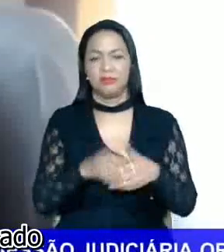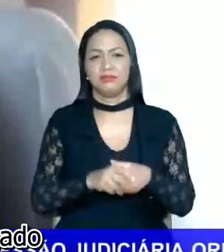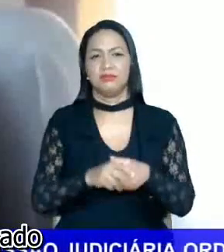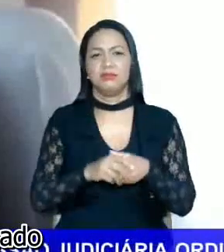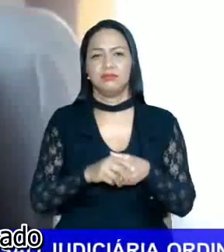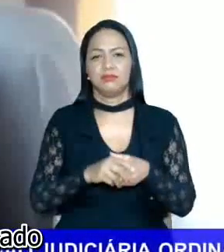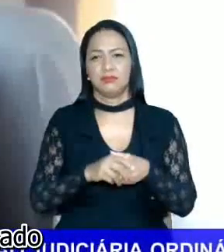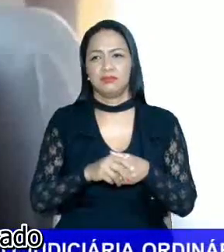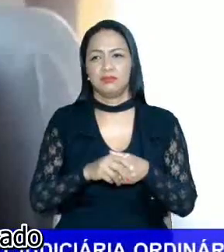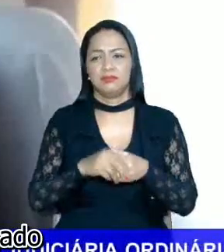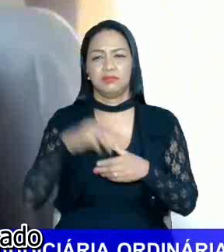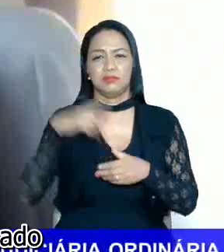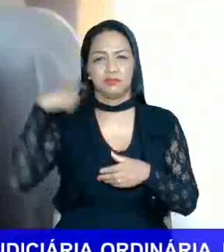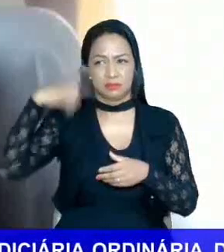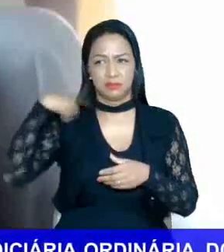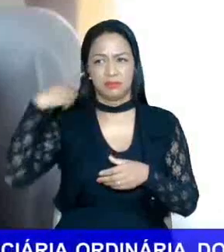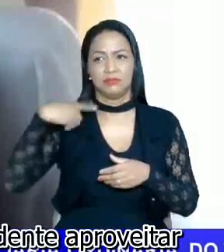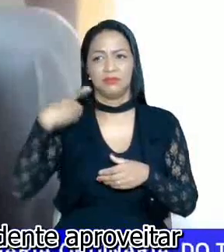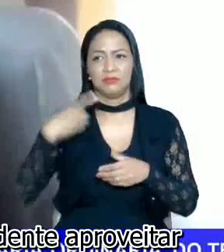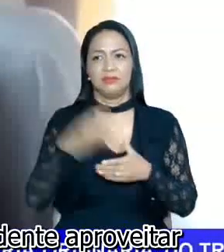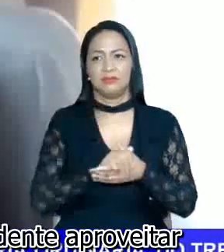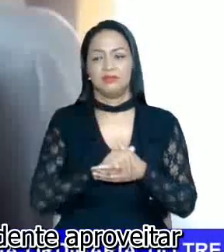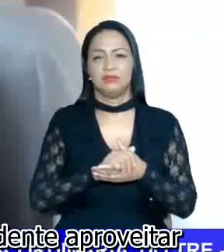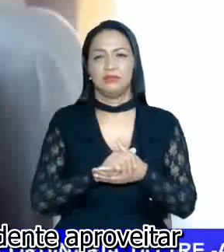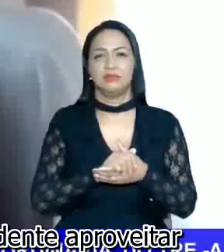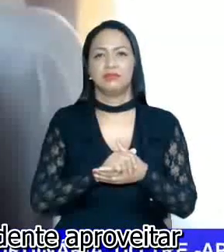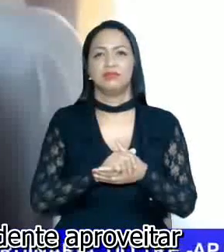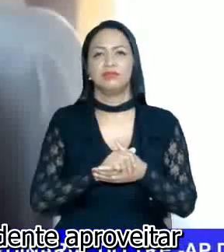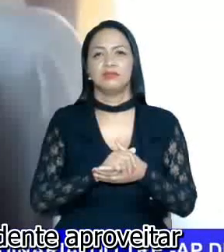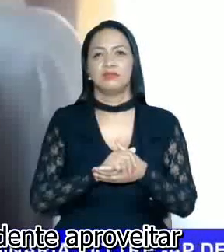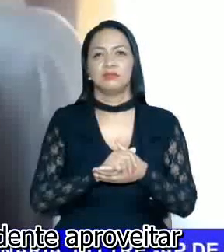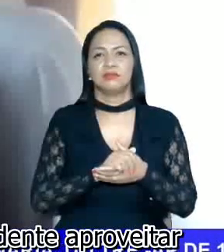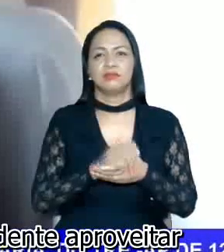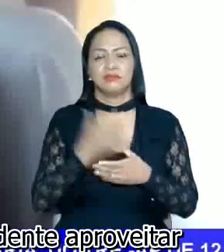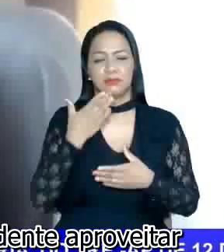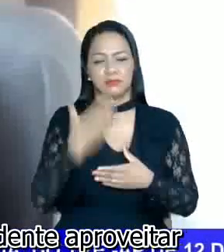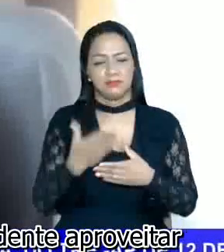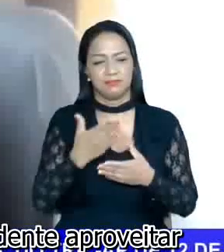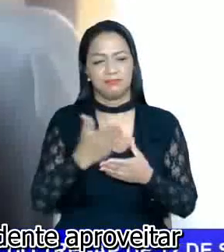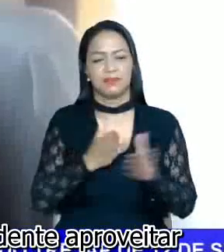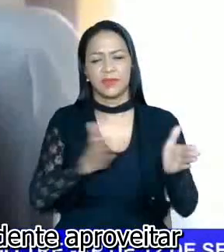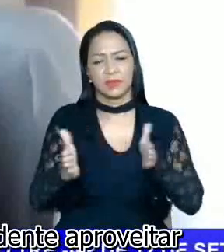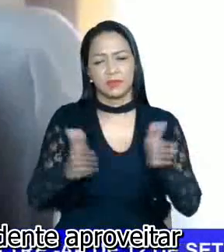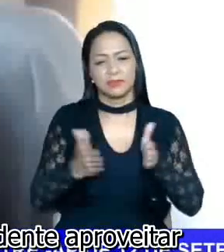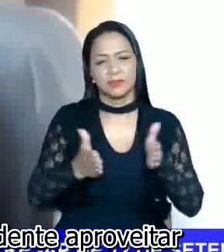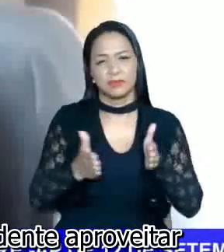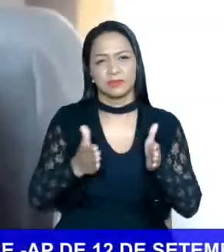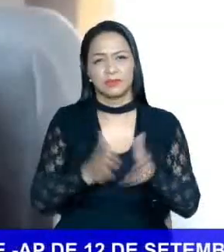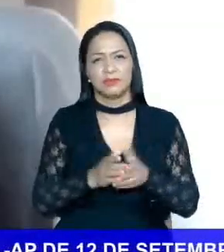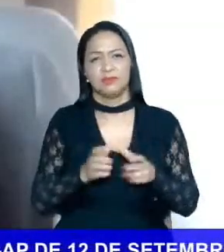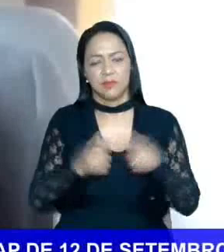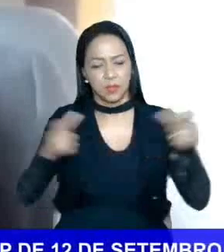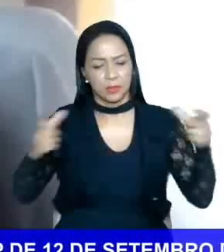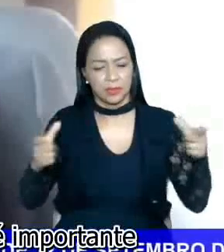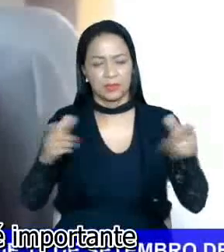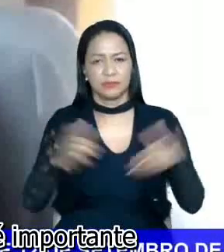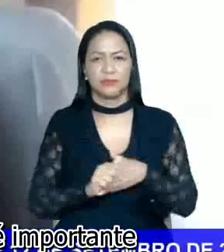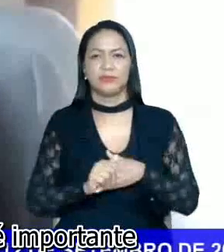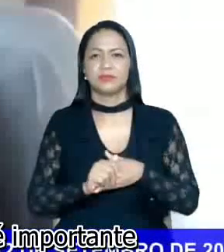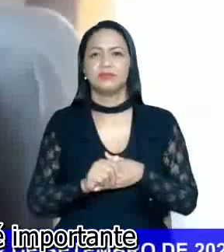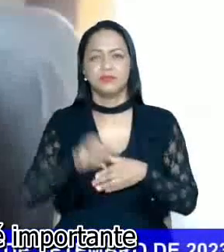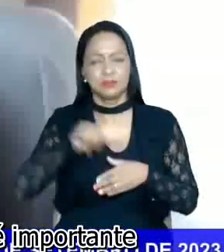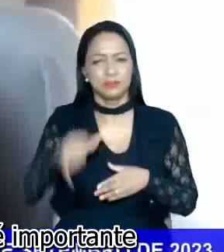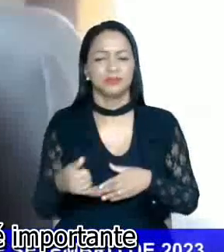do advogado, do eminente advogado, no sentido de reabrir o prazo. Mas eu quero, senhor presidente, aproveitar